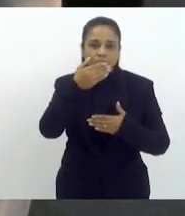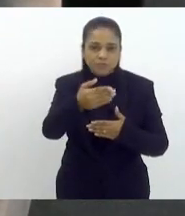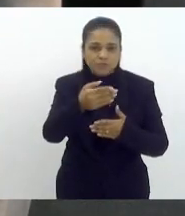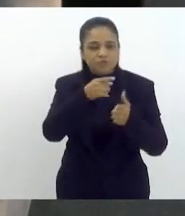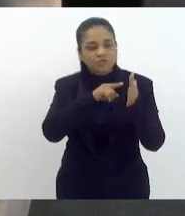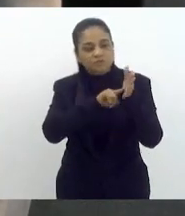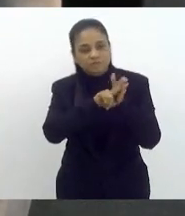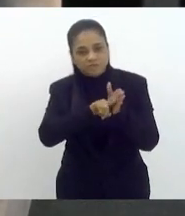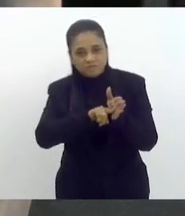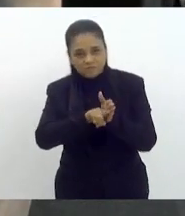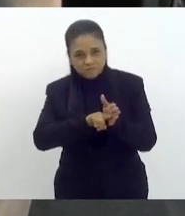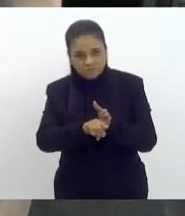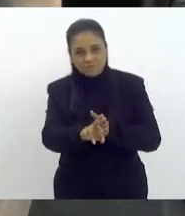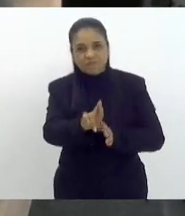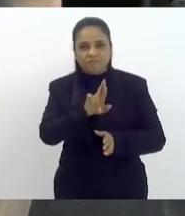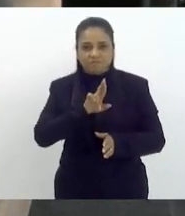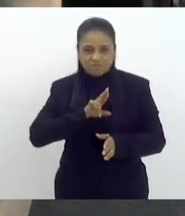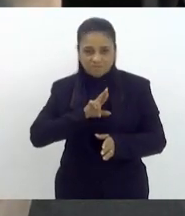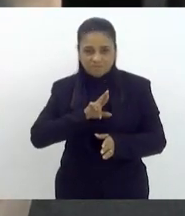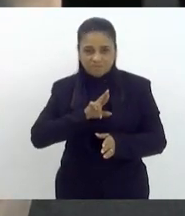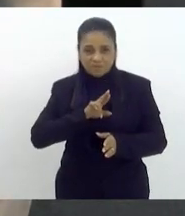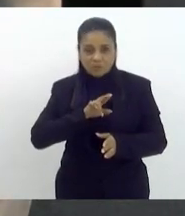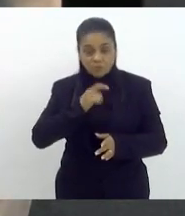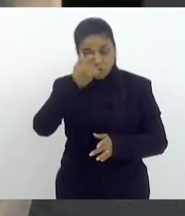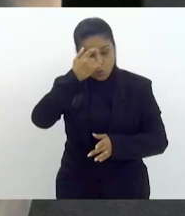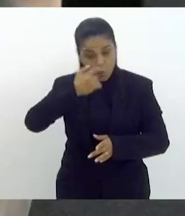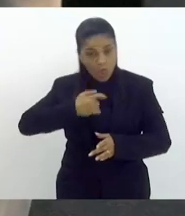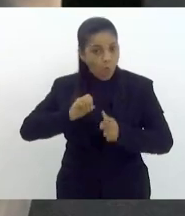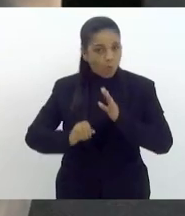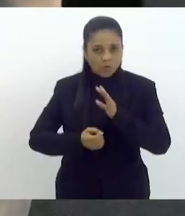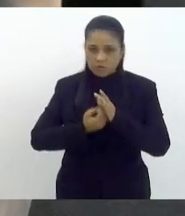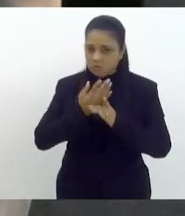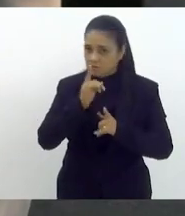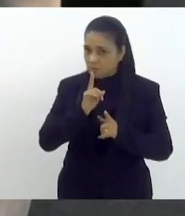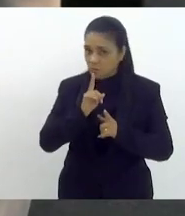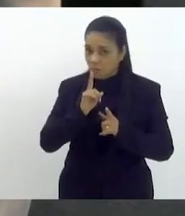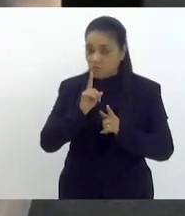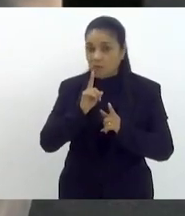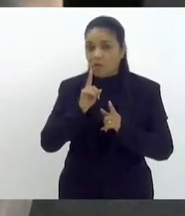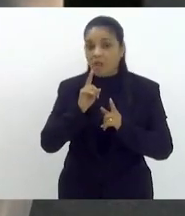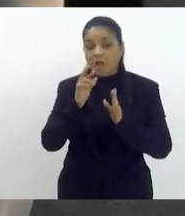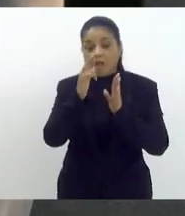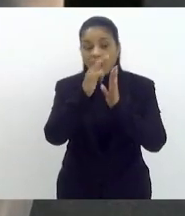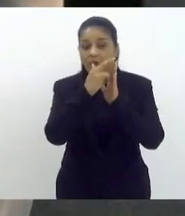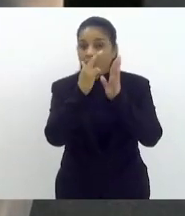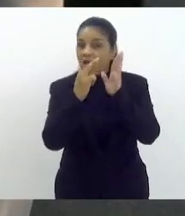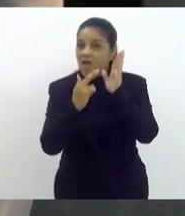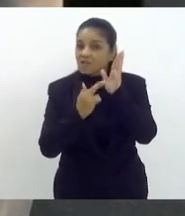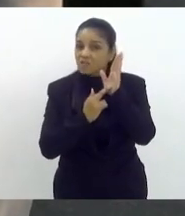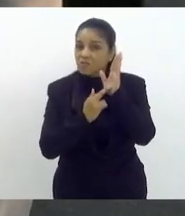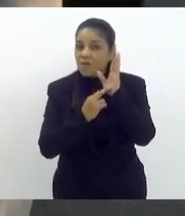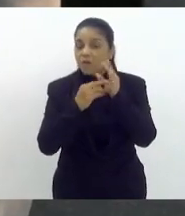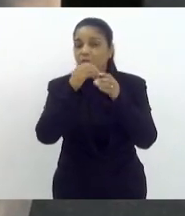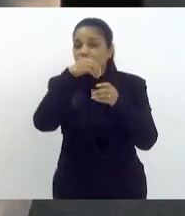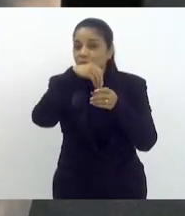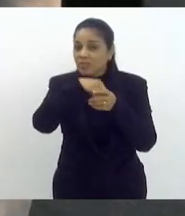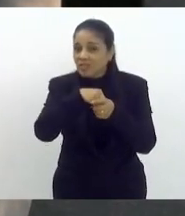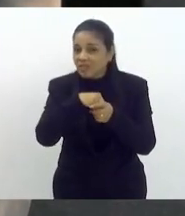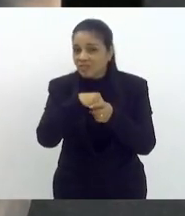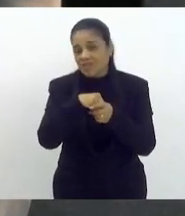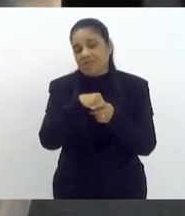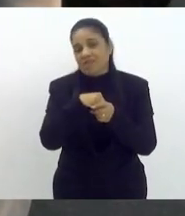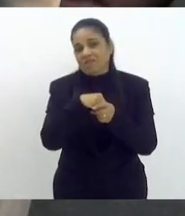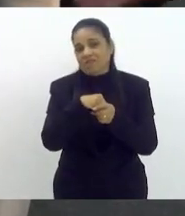verificação do resultado não sou eu que estou criando isso isso é o que dispõe o Regimento Interno são coisas distintas